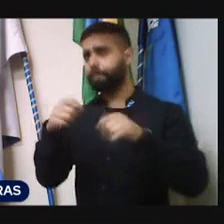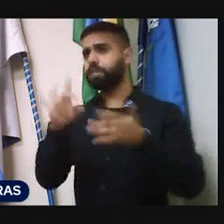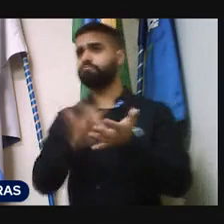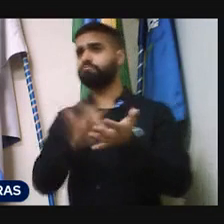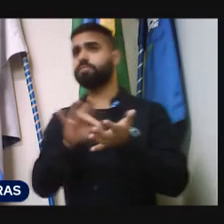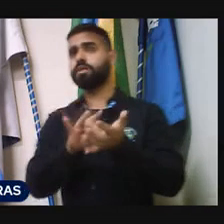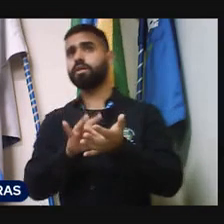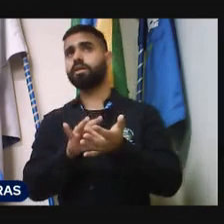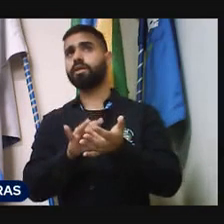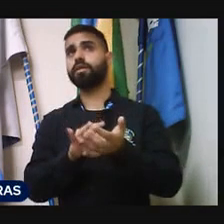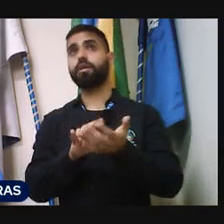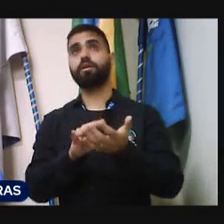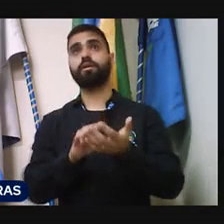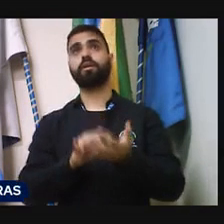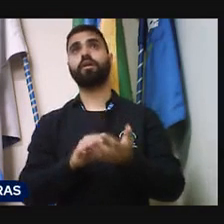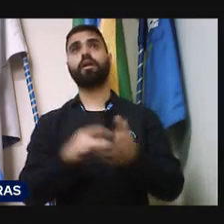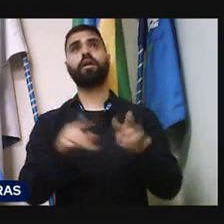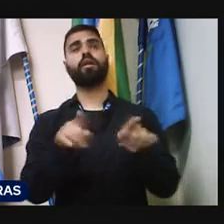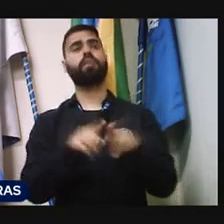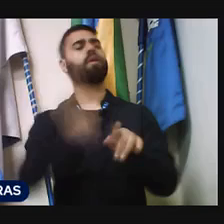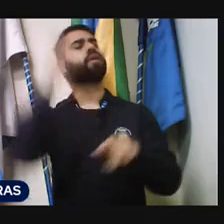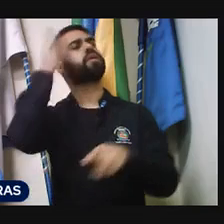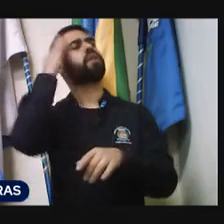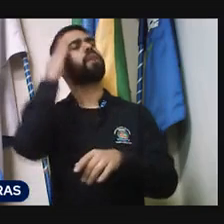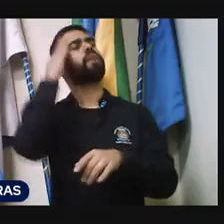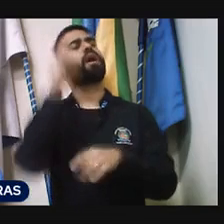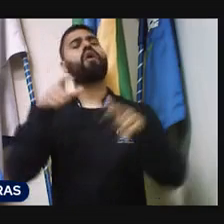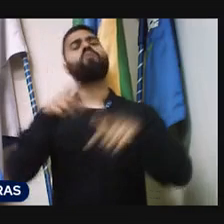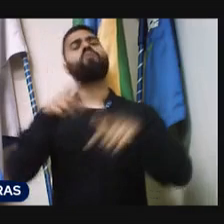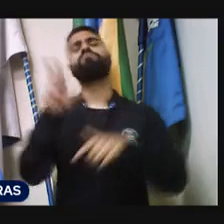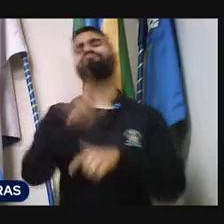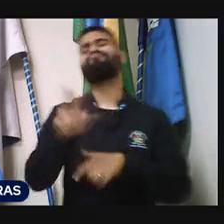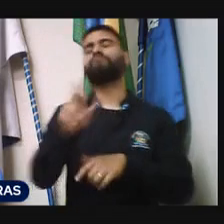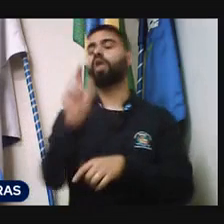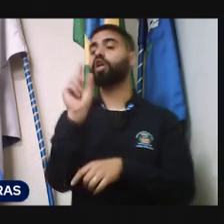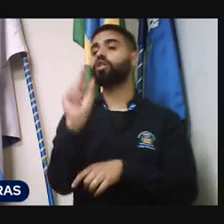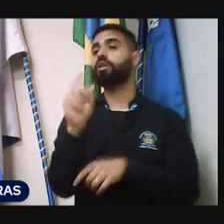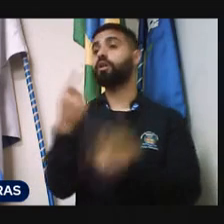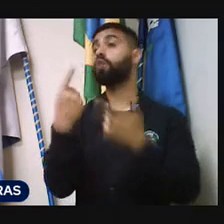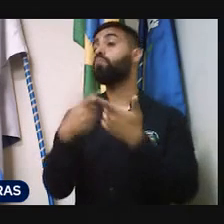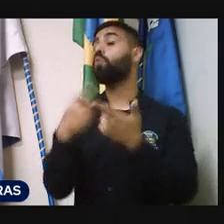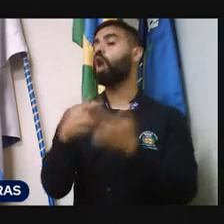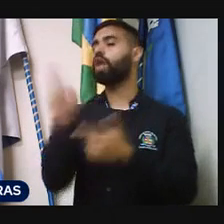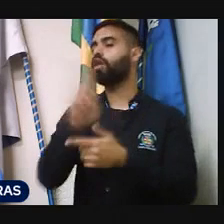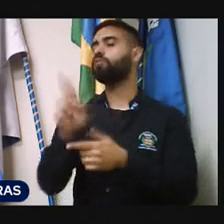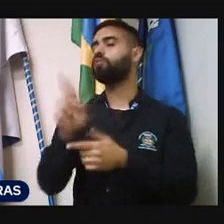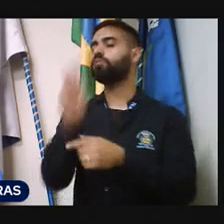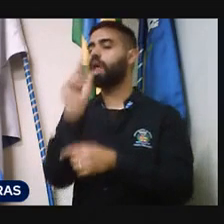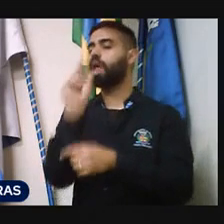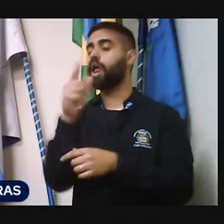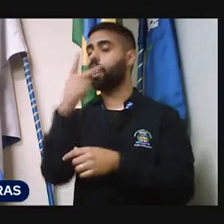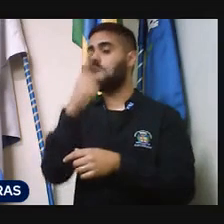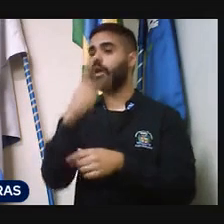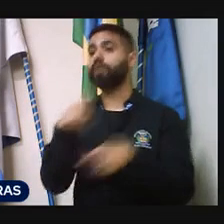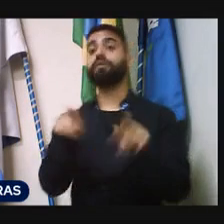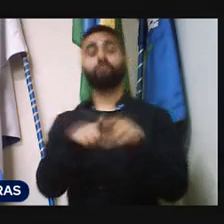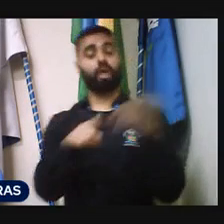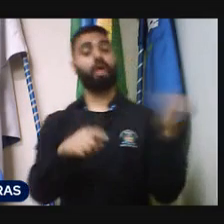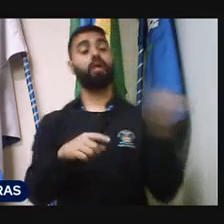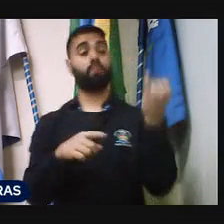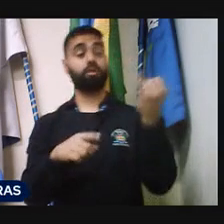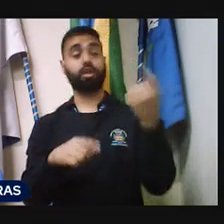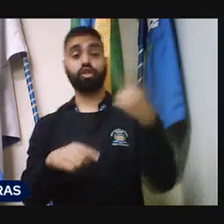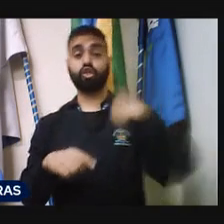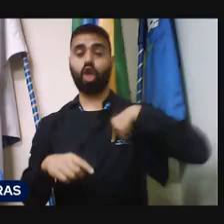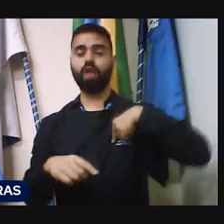possam também sabia aonde está sendo direcionado E por que que tá sendo foi e é importante que a